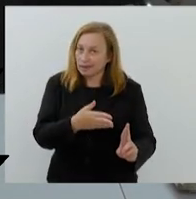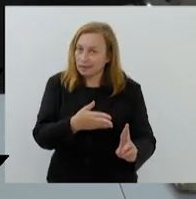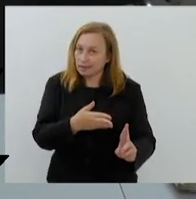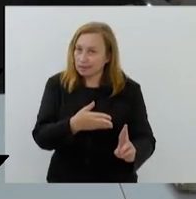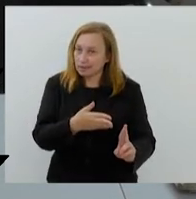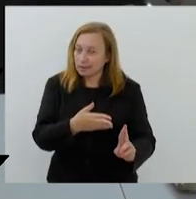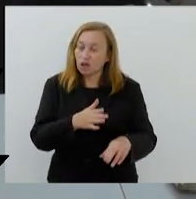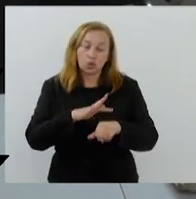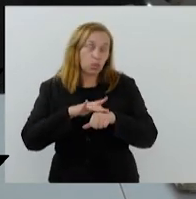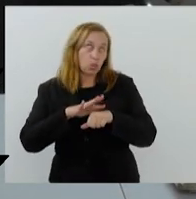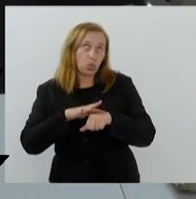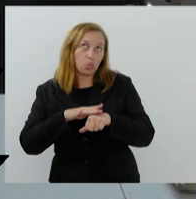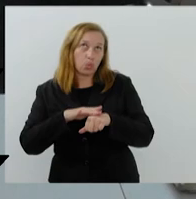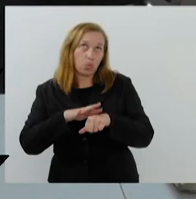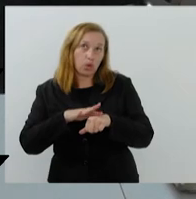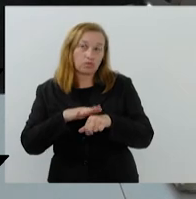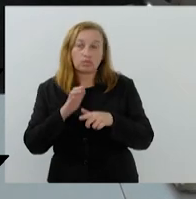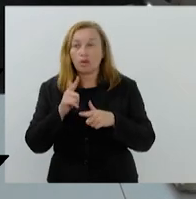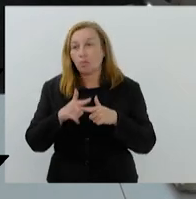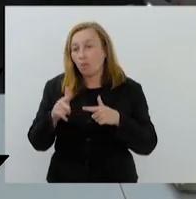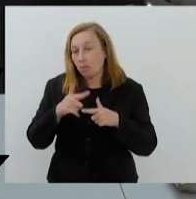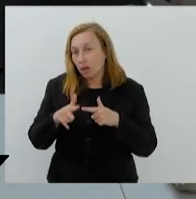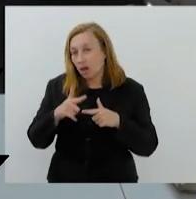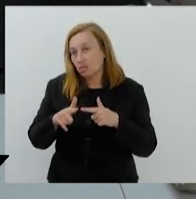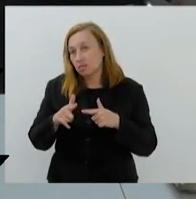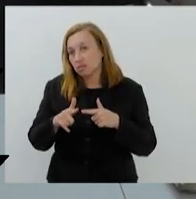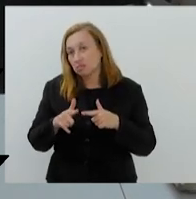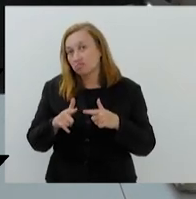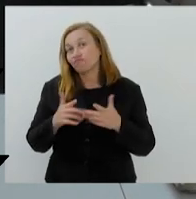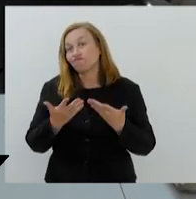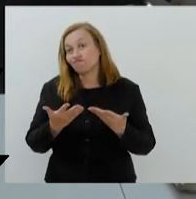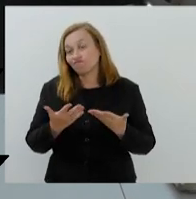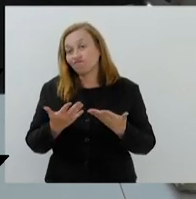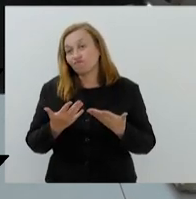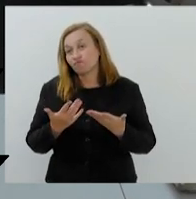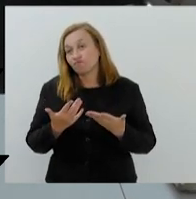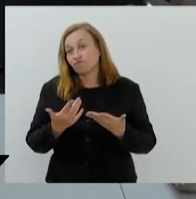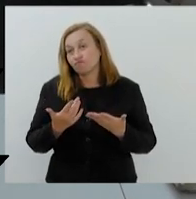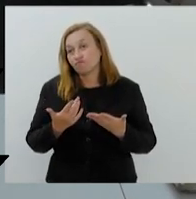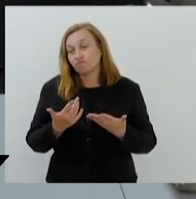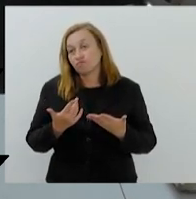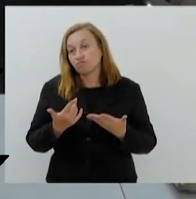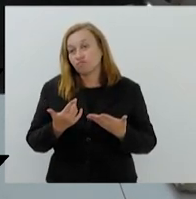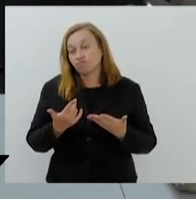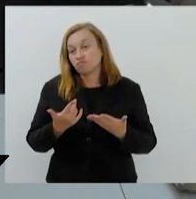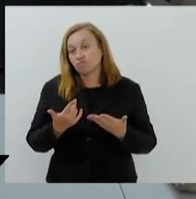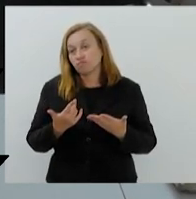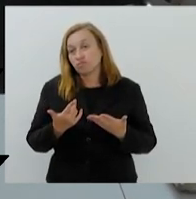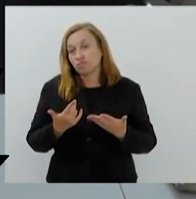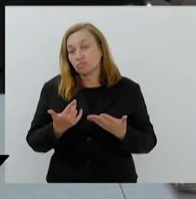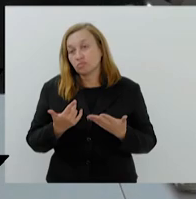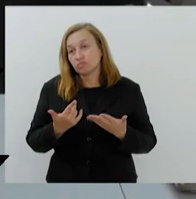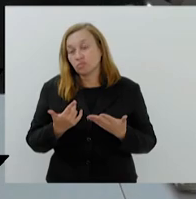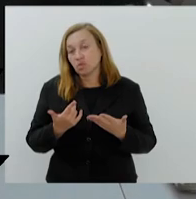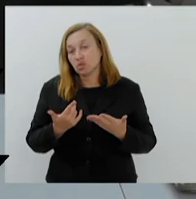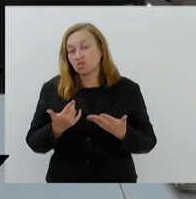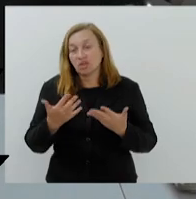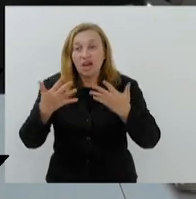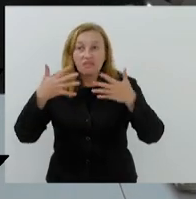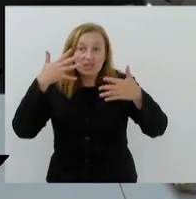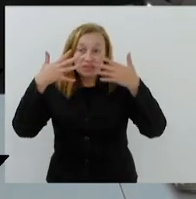em doença, em problemas, etc., que não dá prestígio político, etc.,